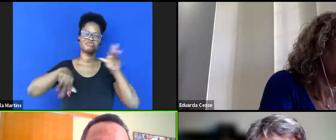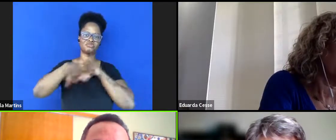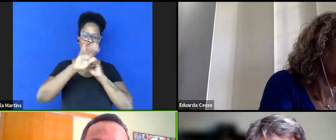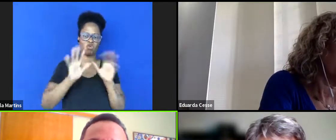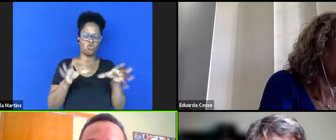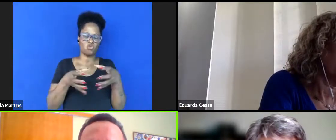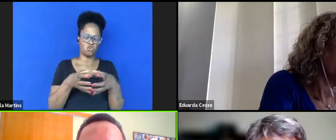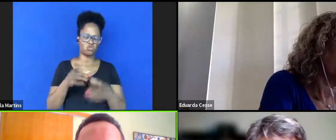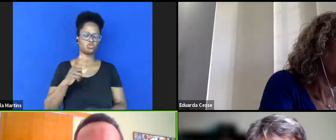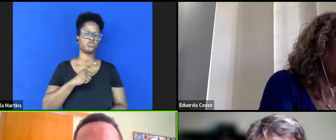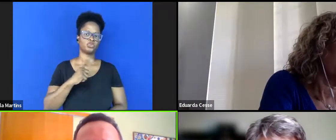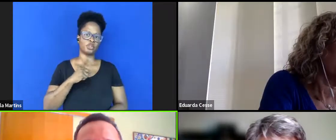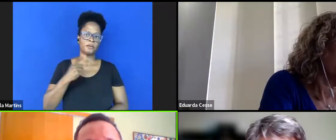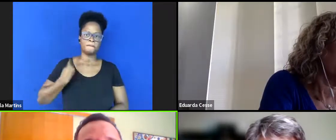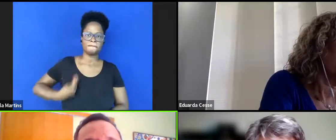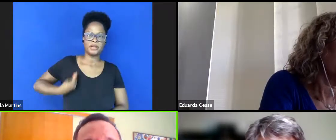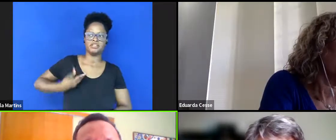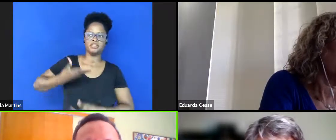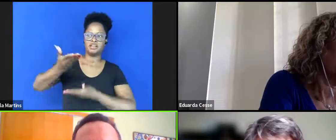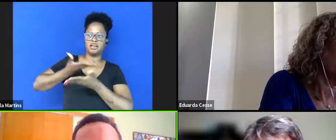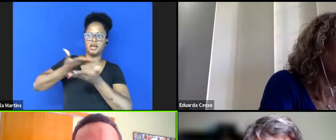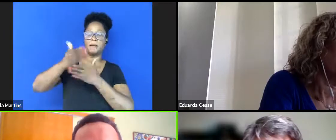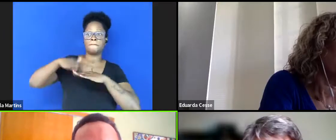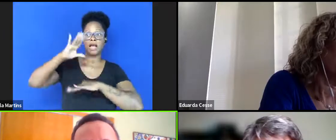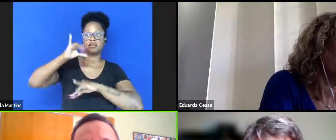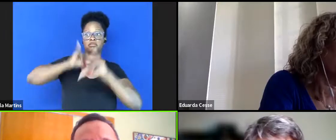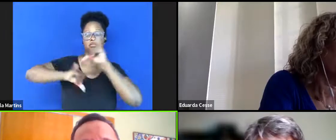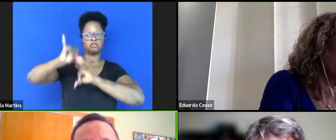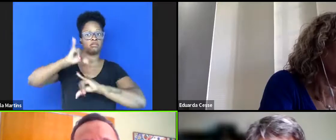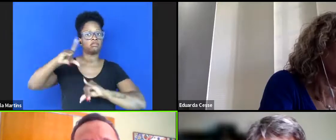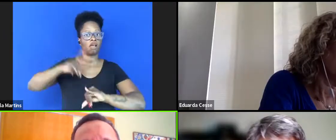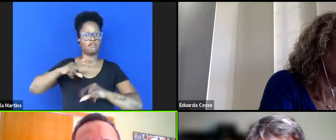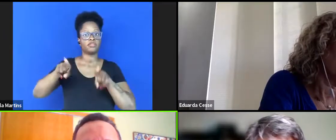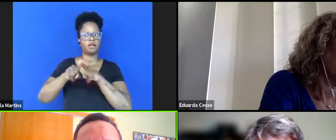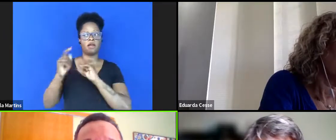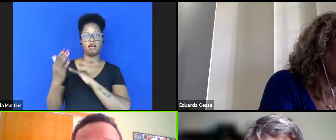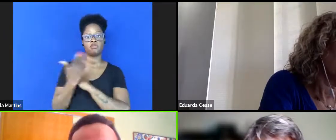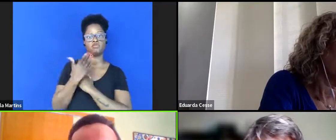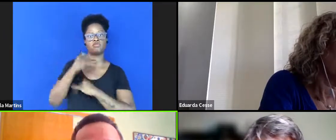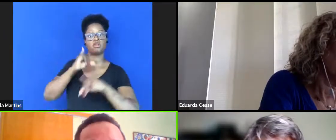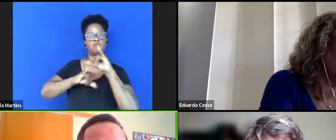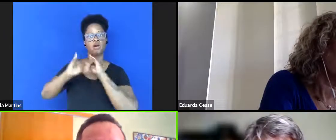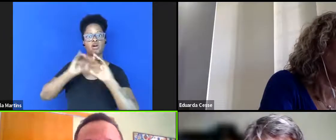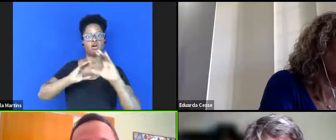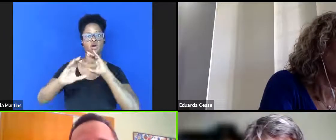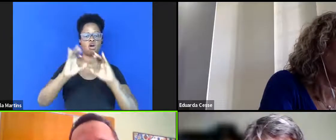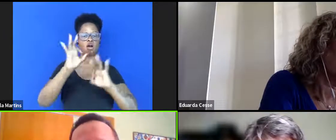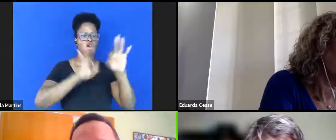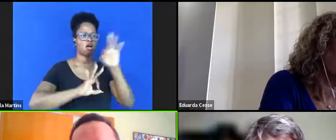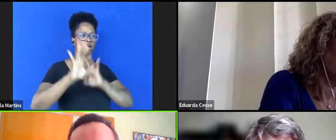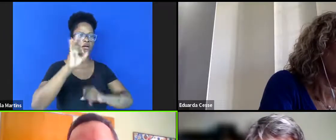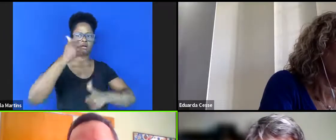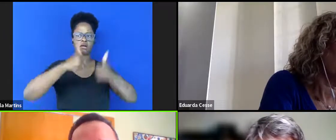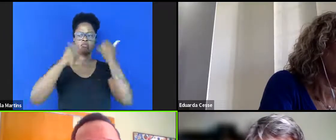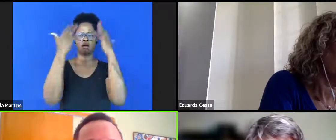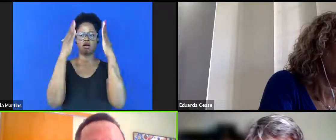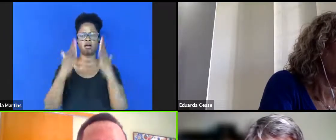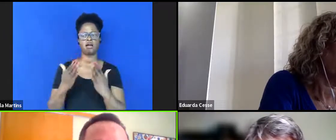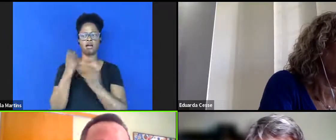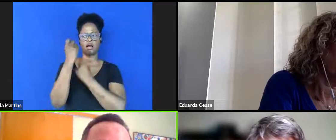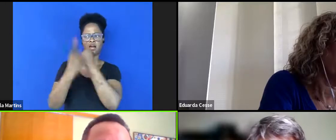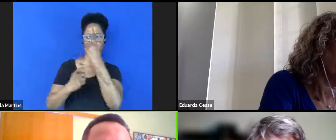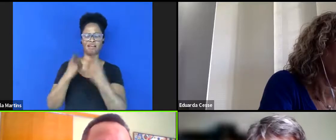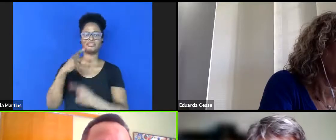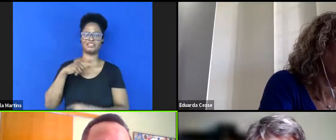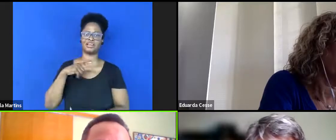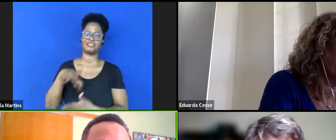né, envolvidos, então mais de um laboratório, contamos também com o laboratório de comunicação celular para avaliar alguns, aí na chefia